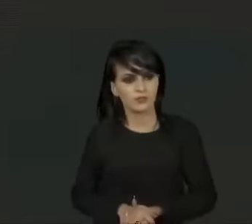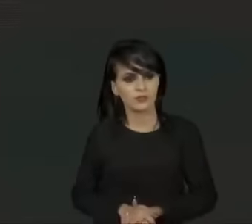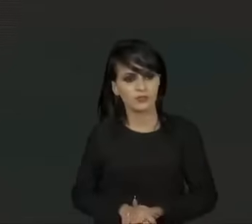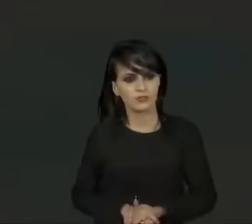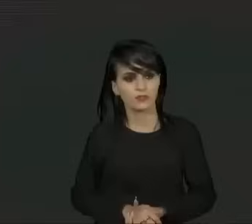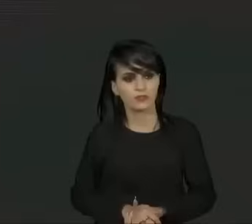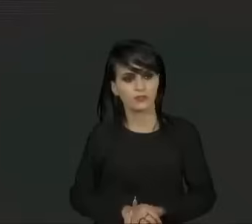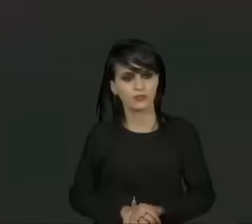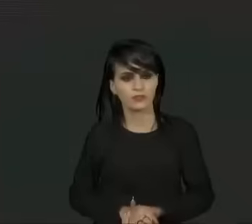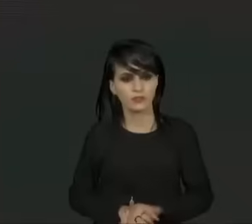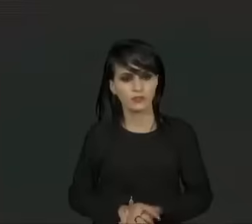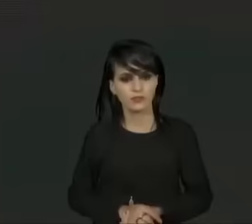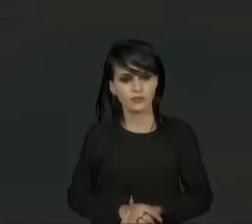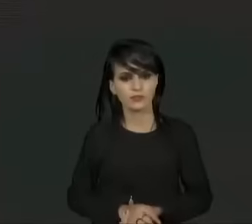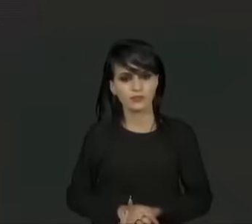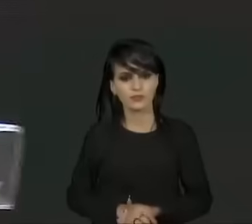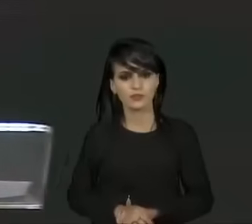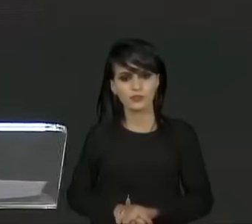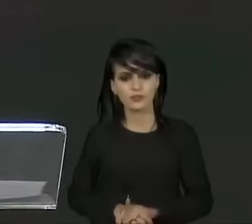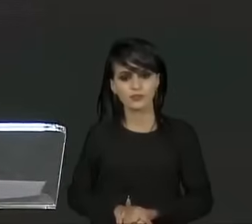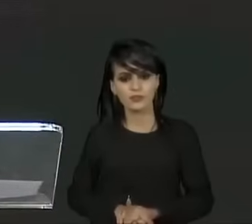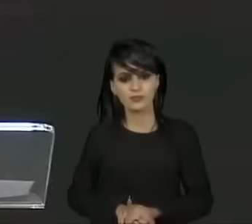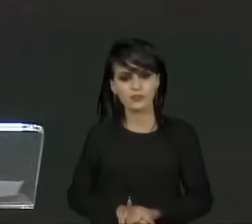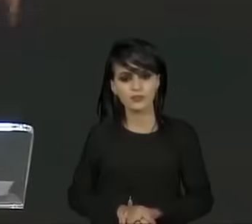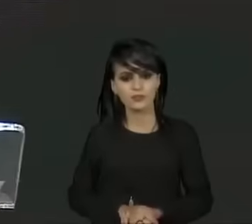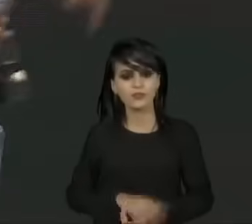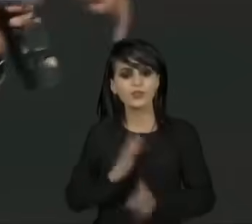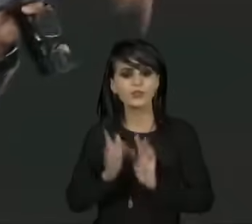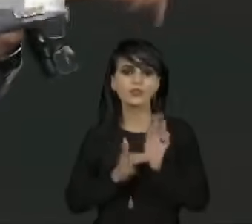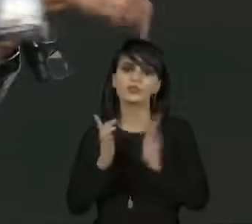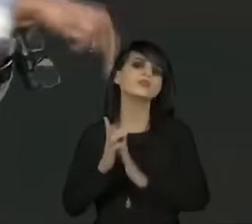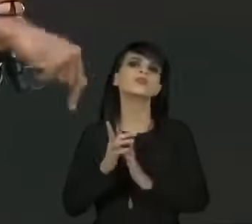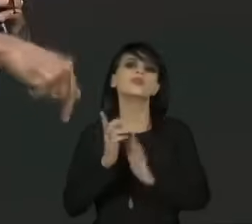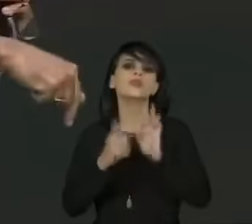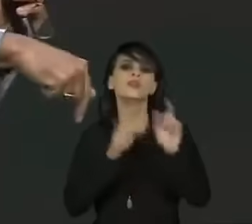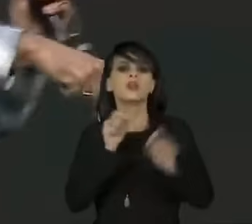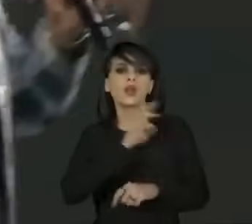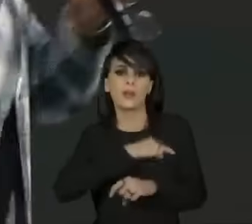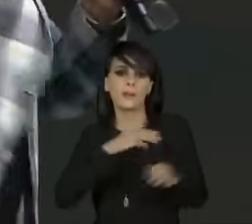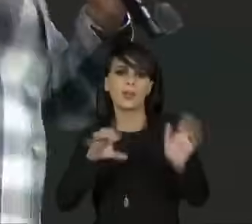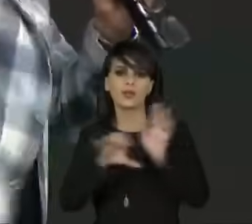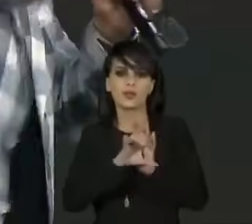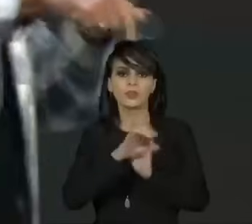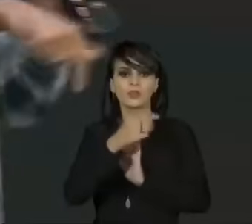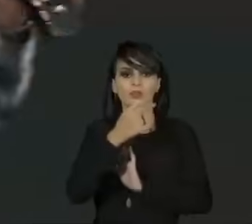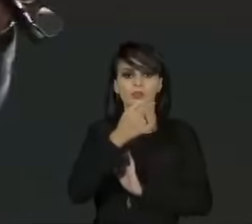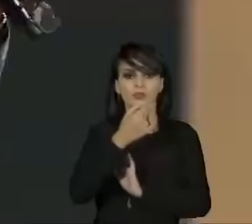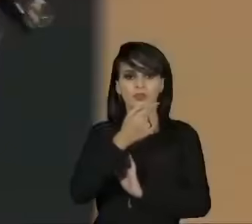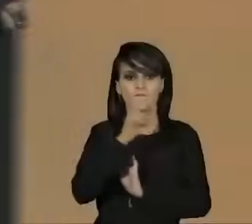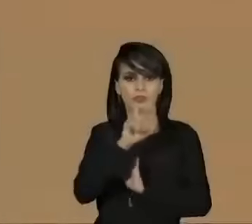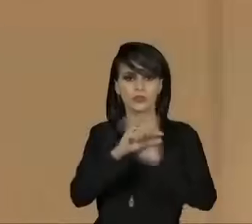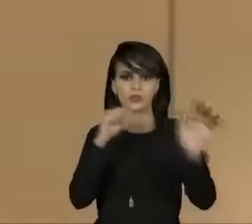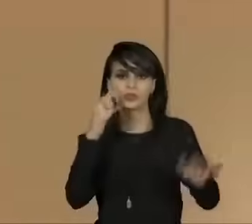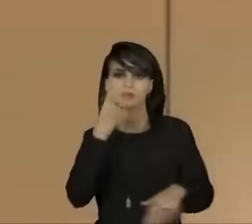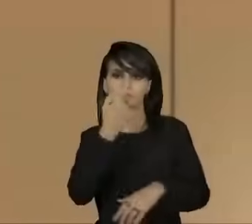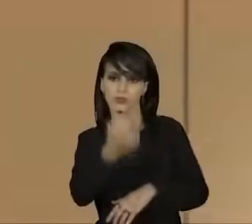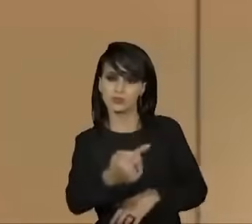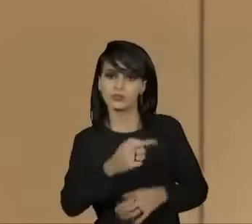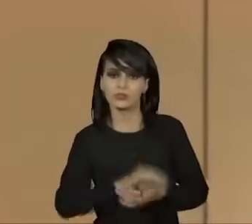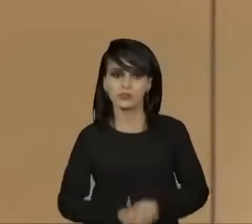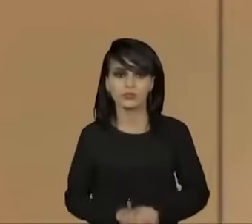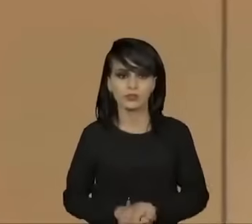paz e encaixa aqui quando Jesus fala em Mateus 5:37 seja o Vosso falar sim sim não